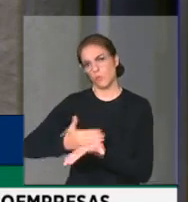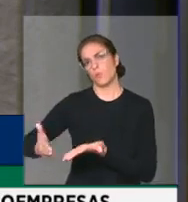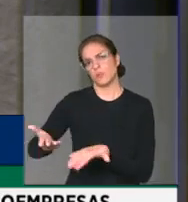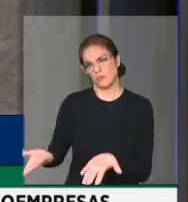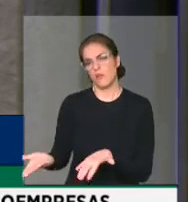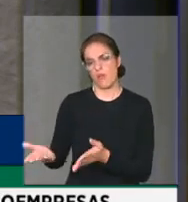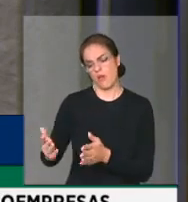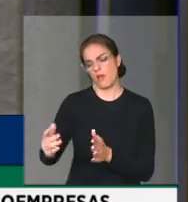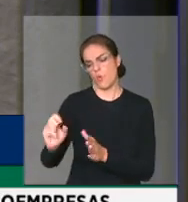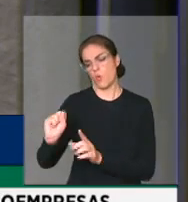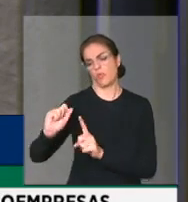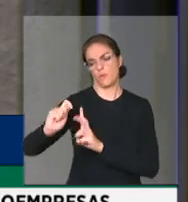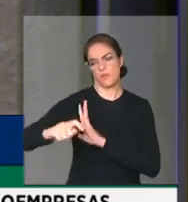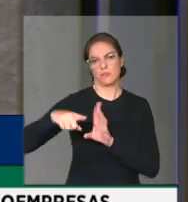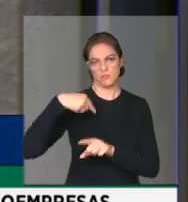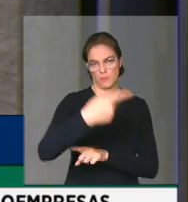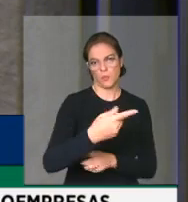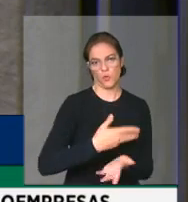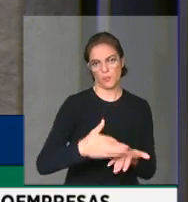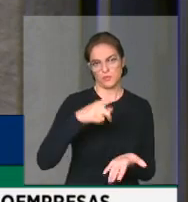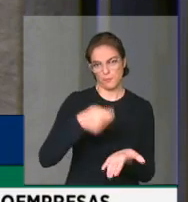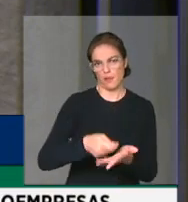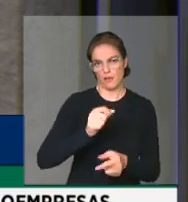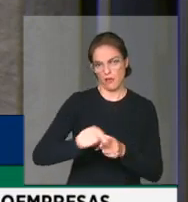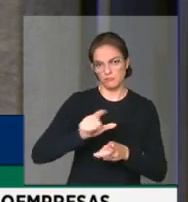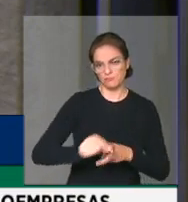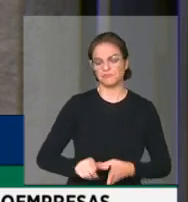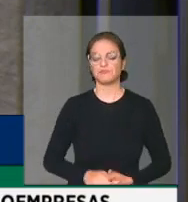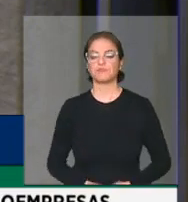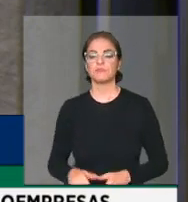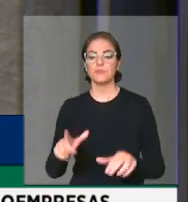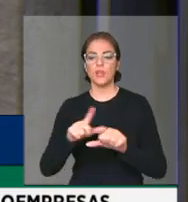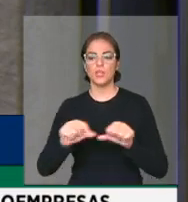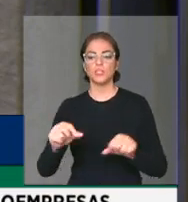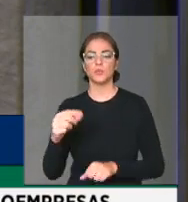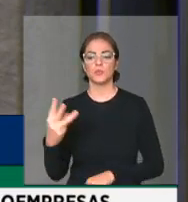pegue o crédito. Artigo 3º.